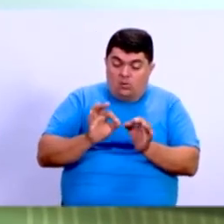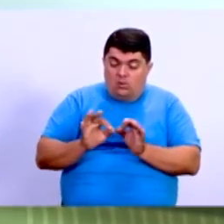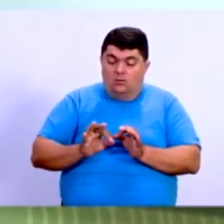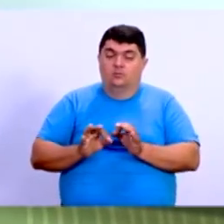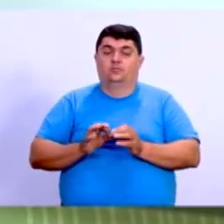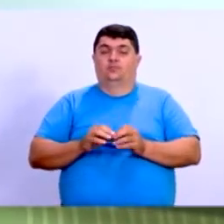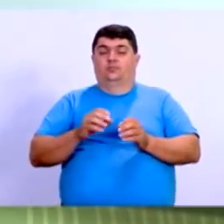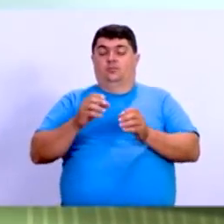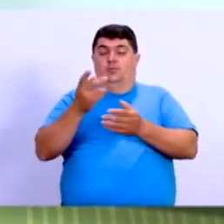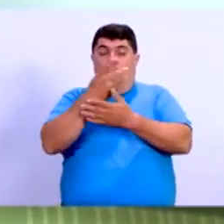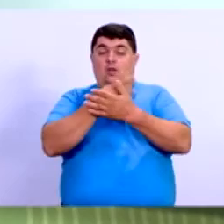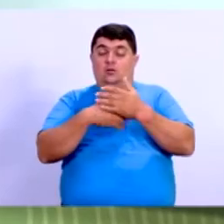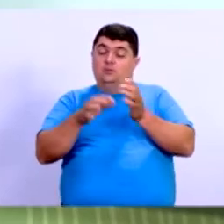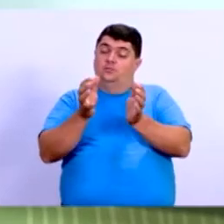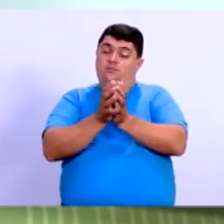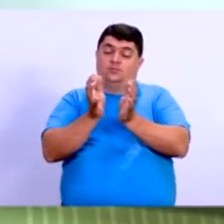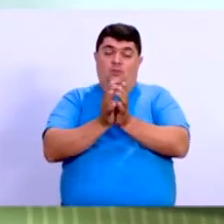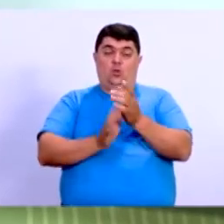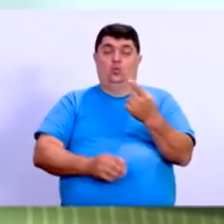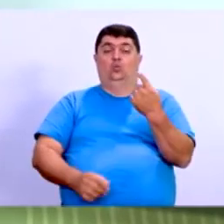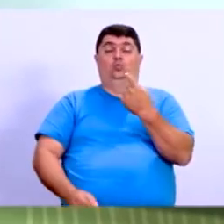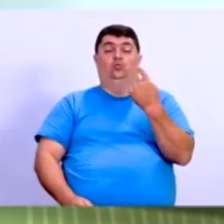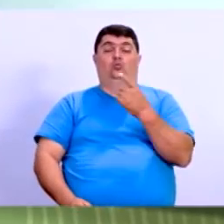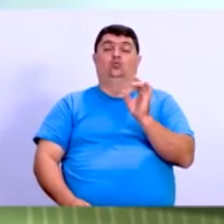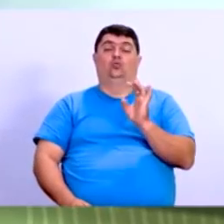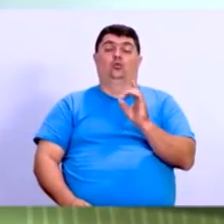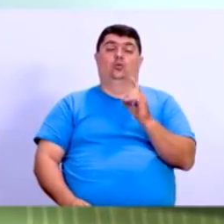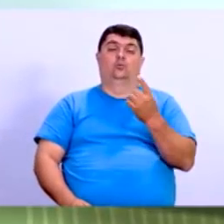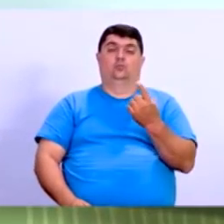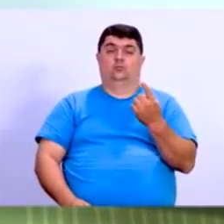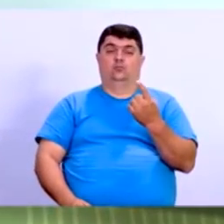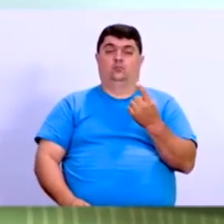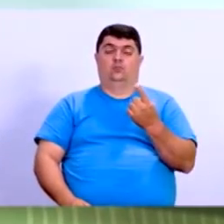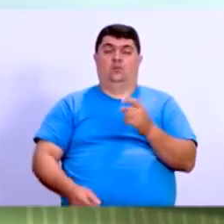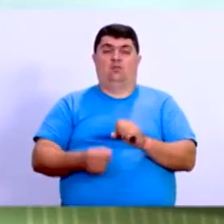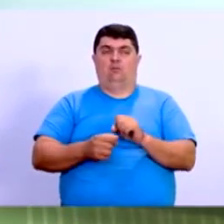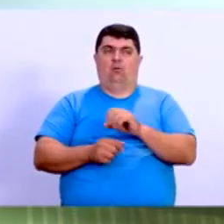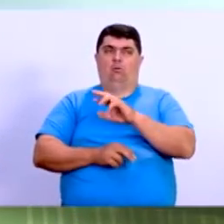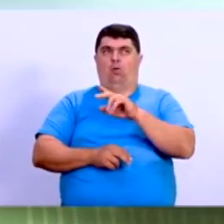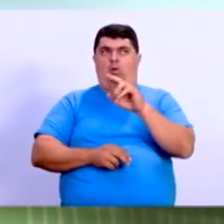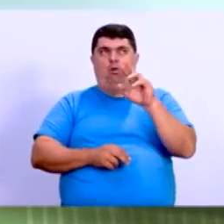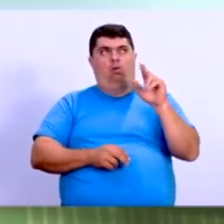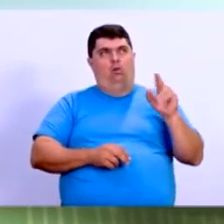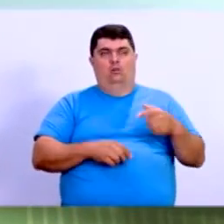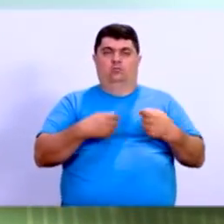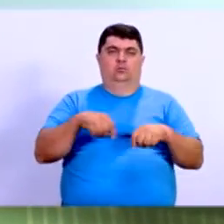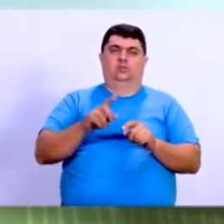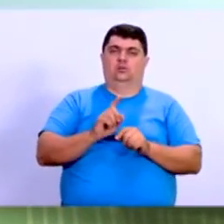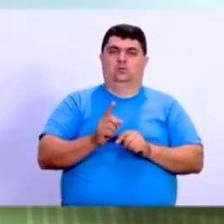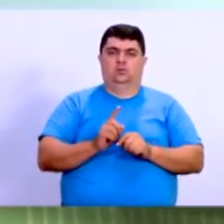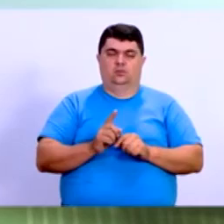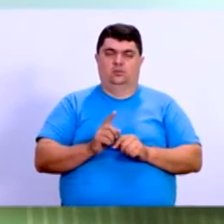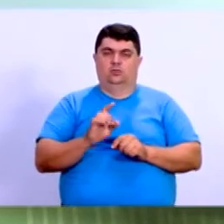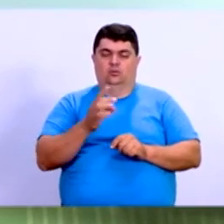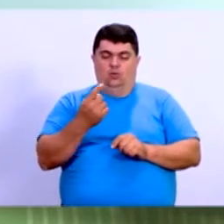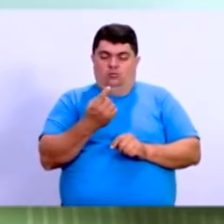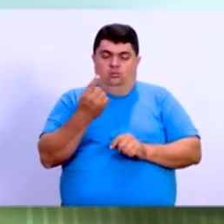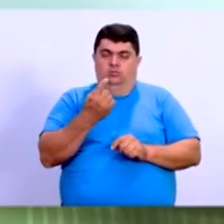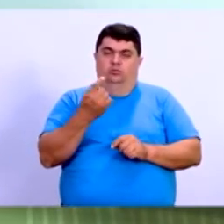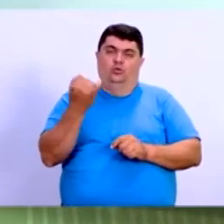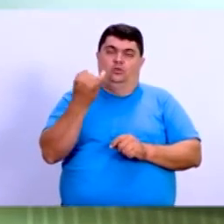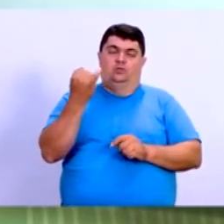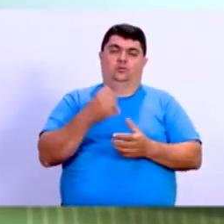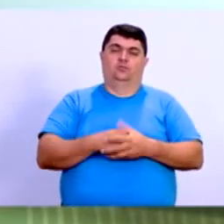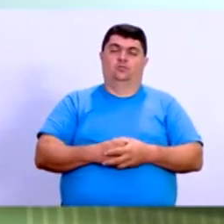de classes é um só diagrama de classes que você vai fazer. Você não vai fazer vários diagramas de classes. É só um que existe,